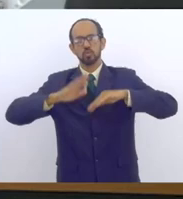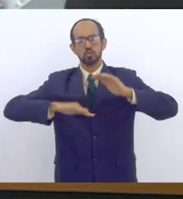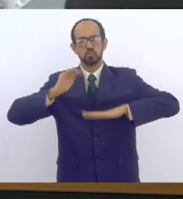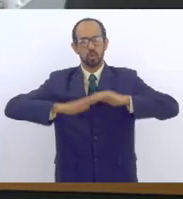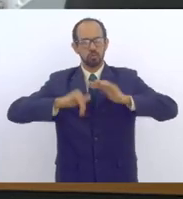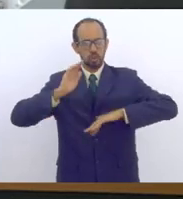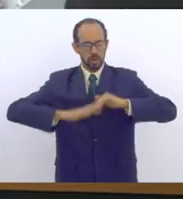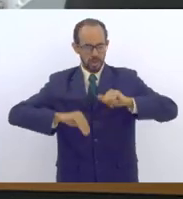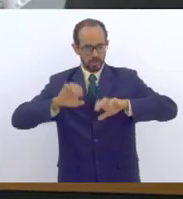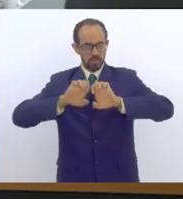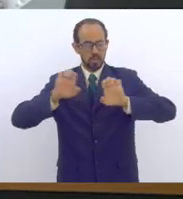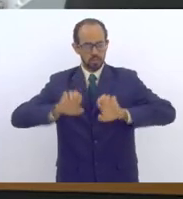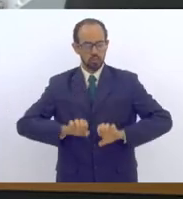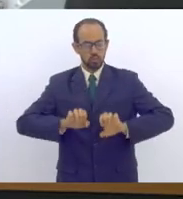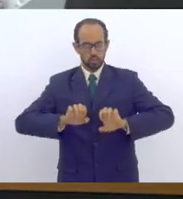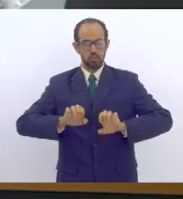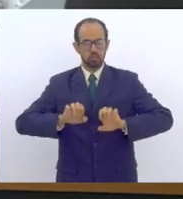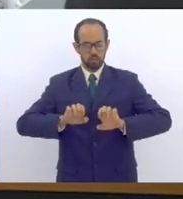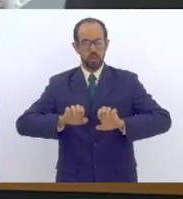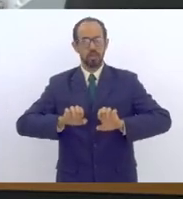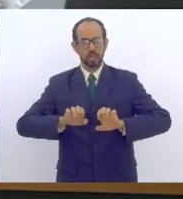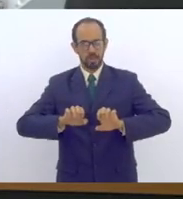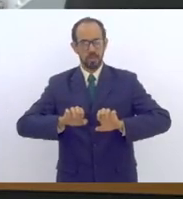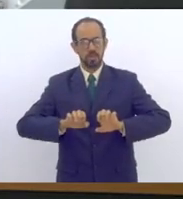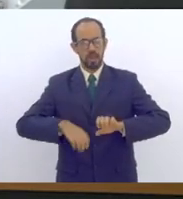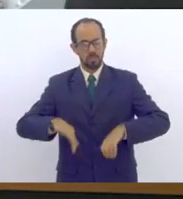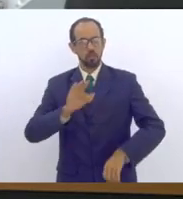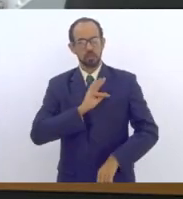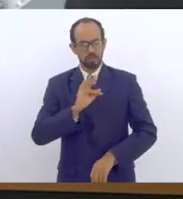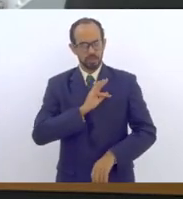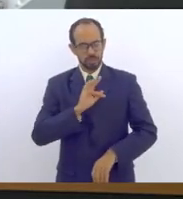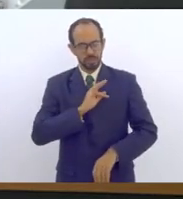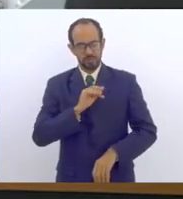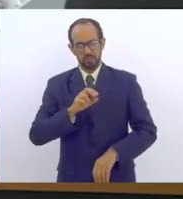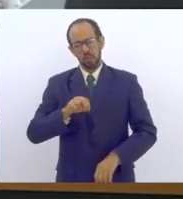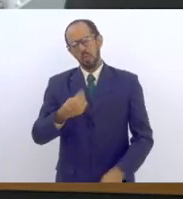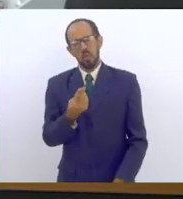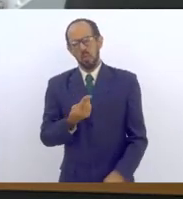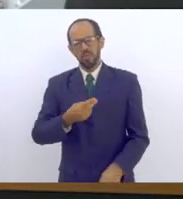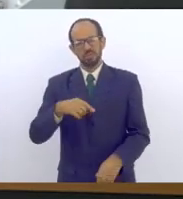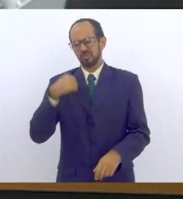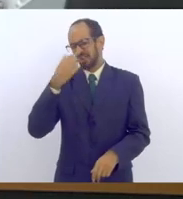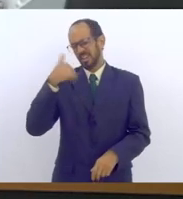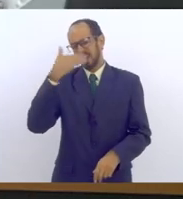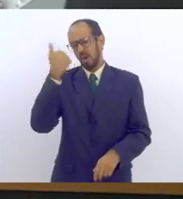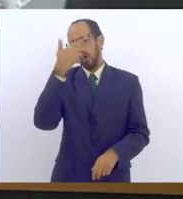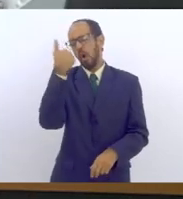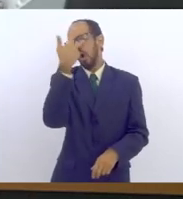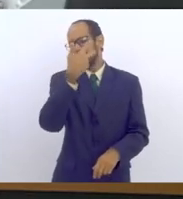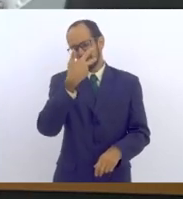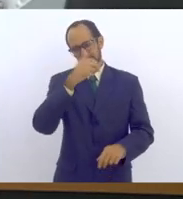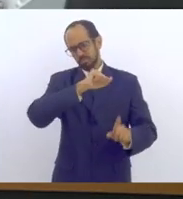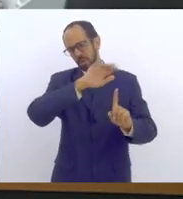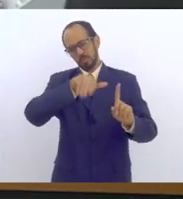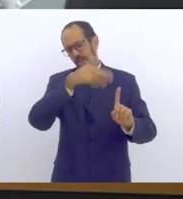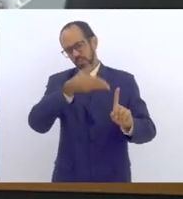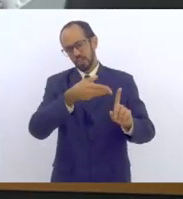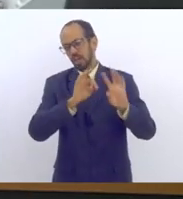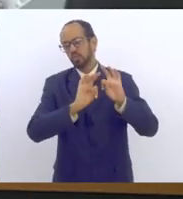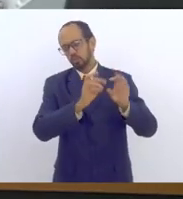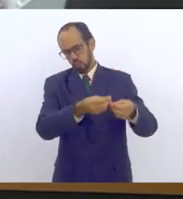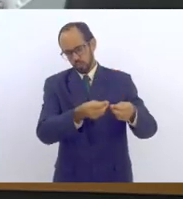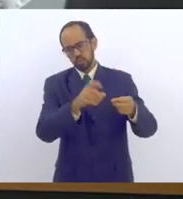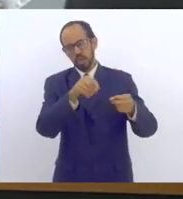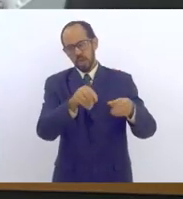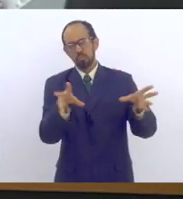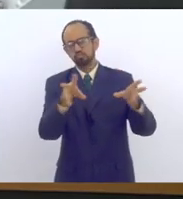infraestrutura que é se não ficaríamos aqui horas homenageando todos nós tivemos ali uma equipe formidável que foi